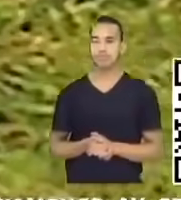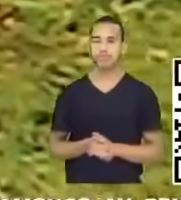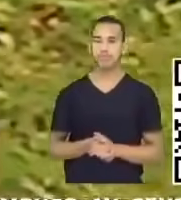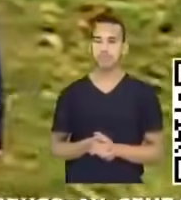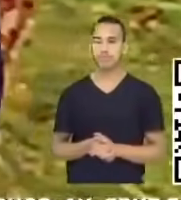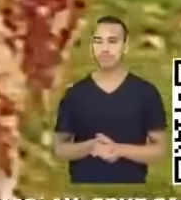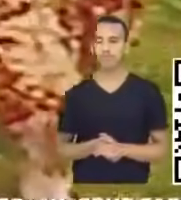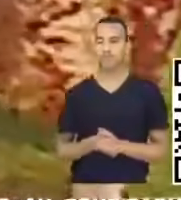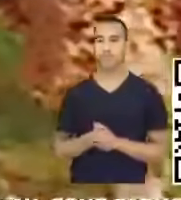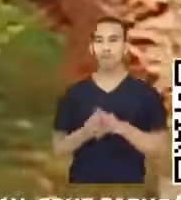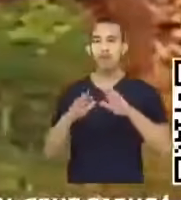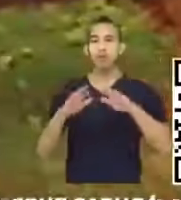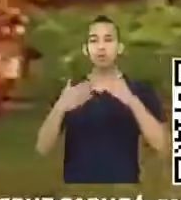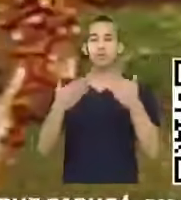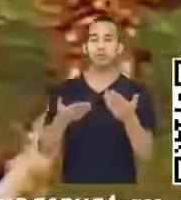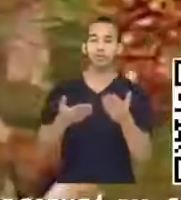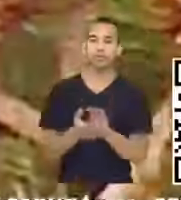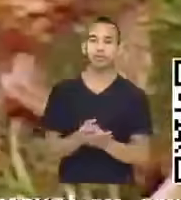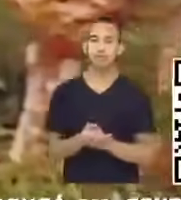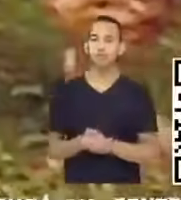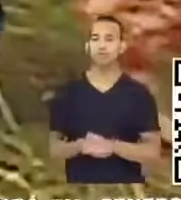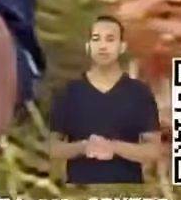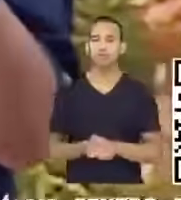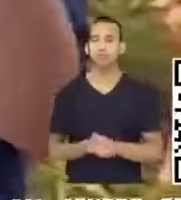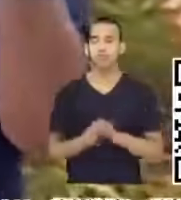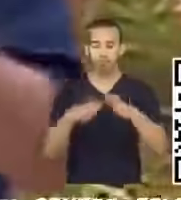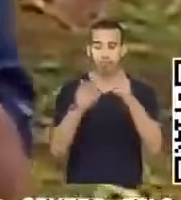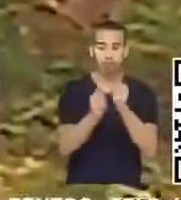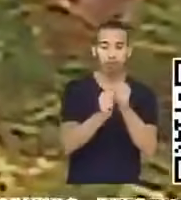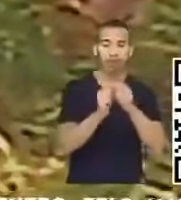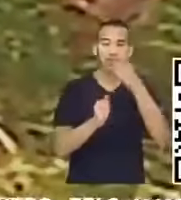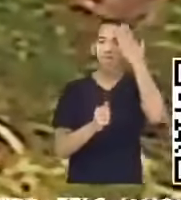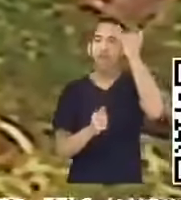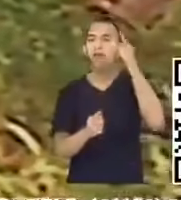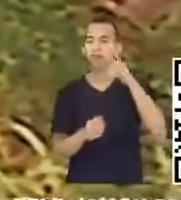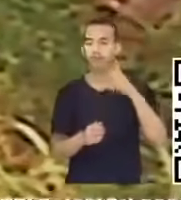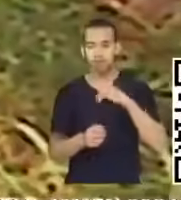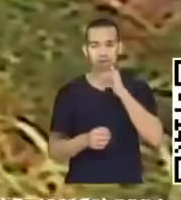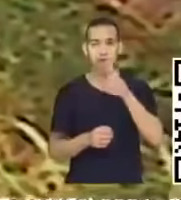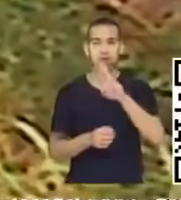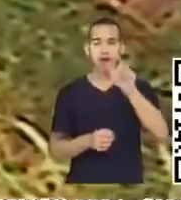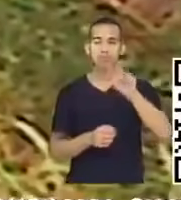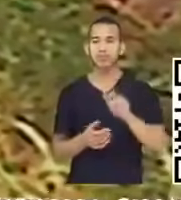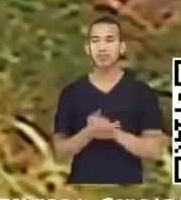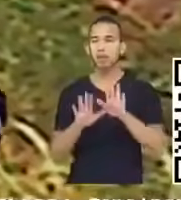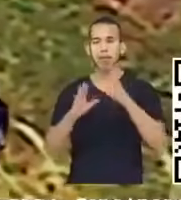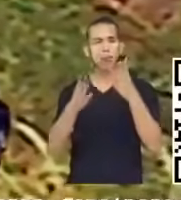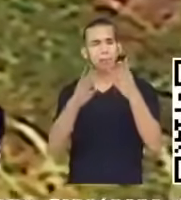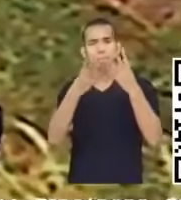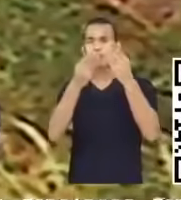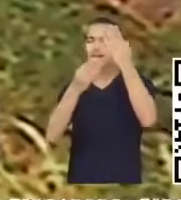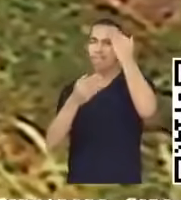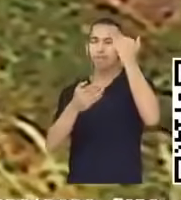e quando e tem um jogador famoso falou o nome do jogador mas é muito